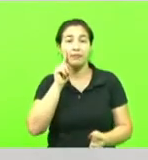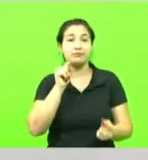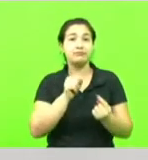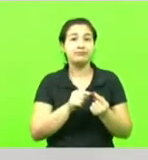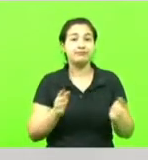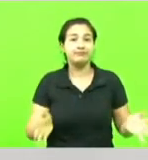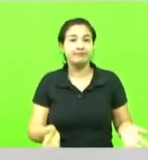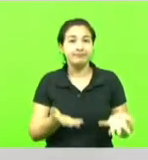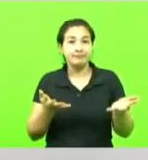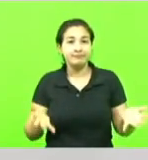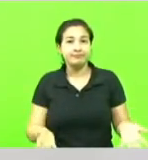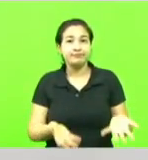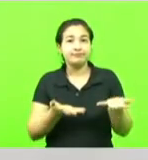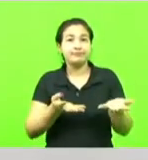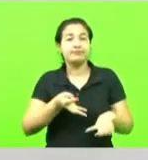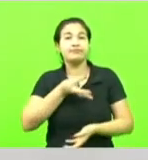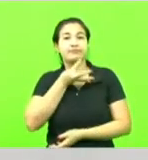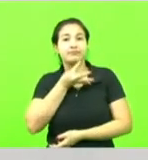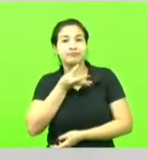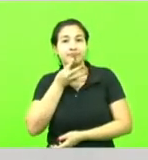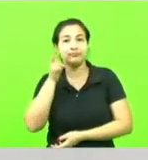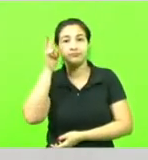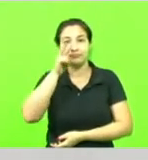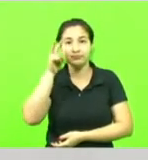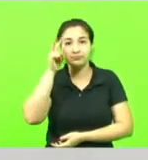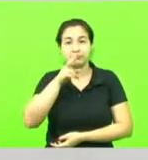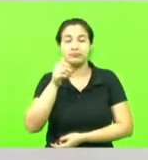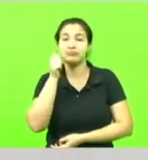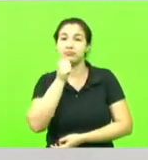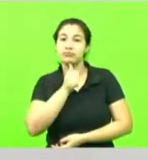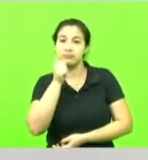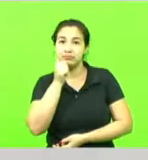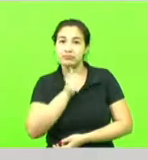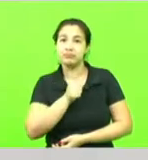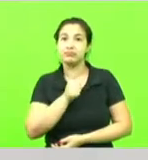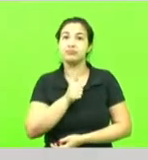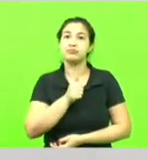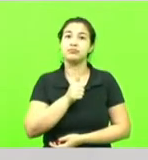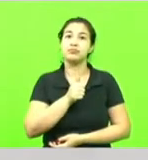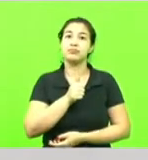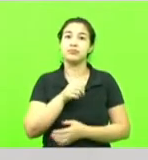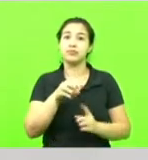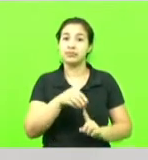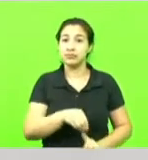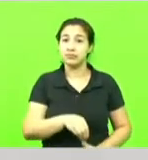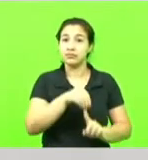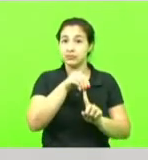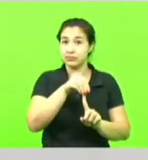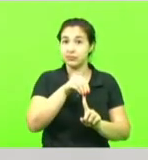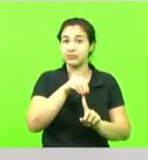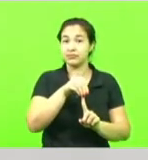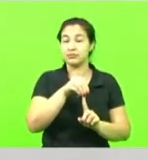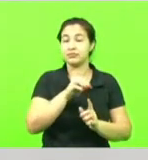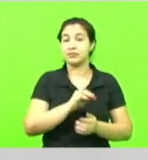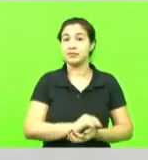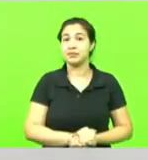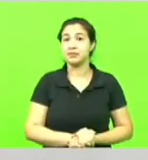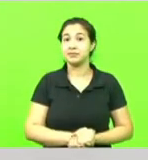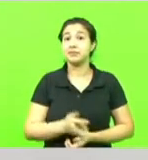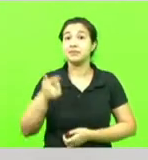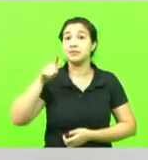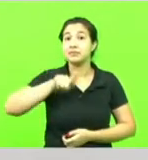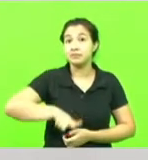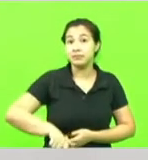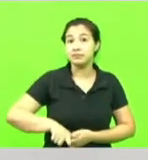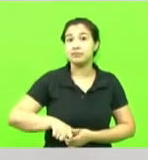promover o conhecimento da história das mulheres de destaque, e olha o jabuti, e